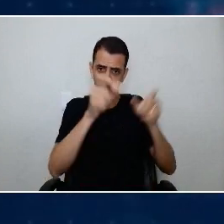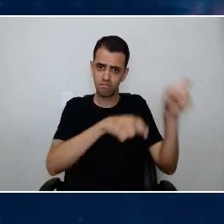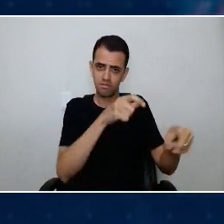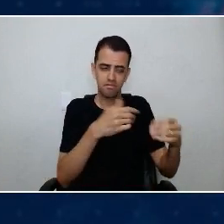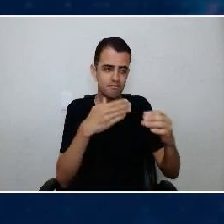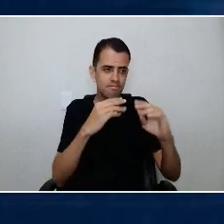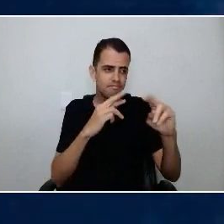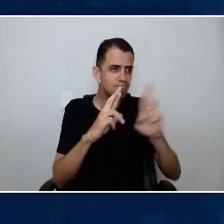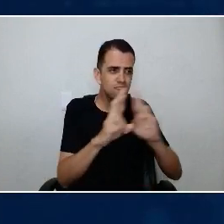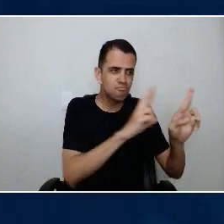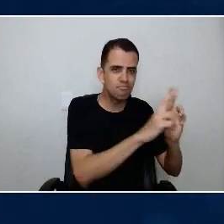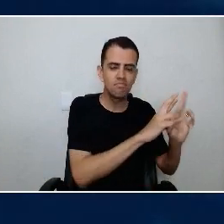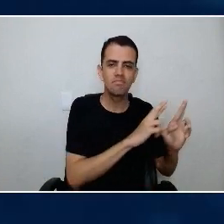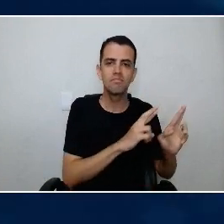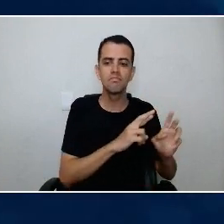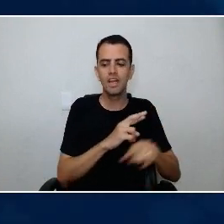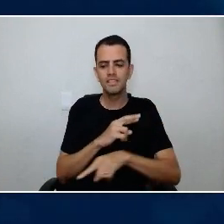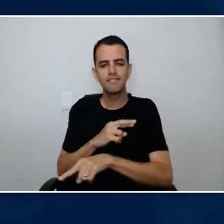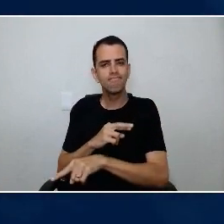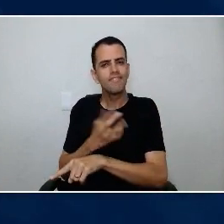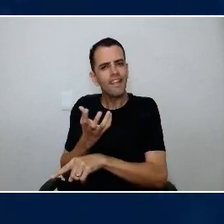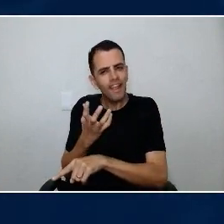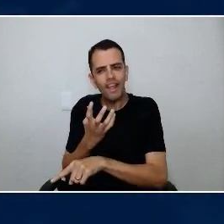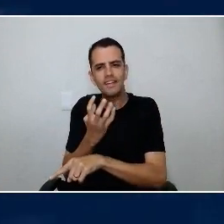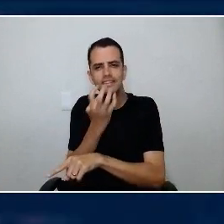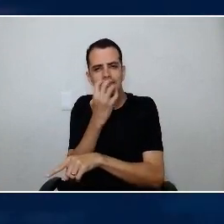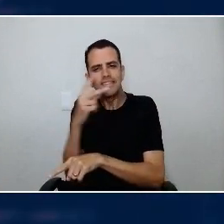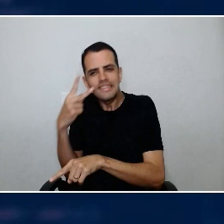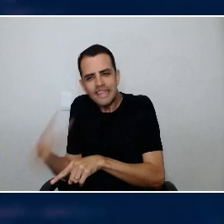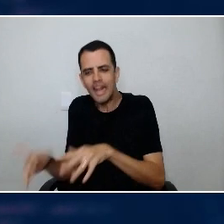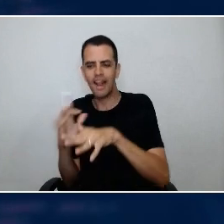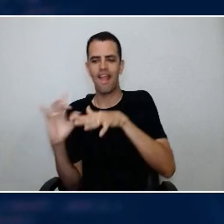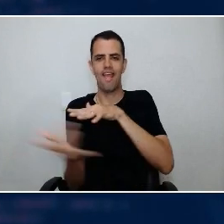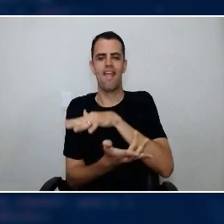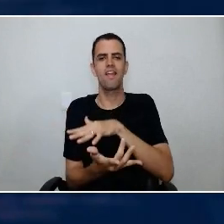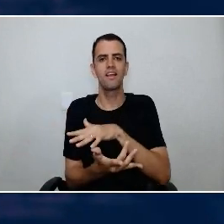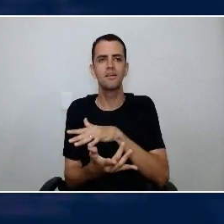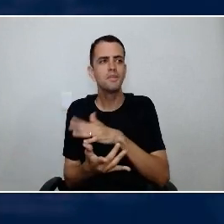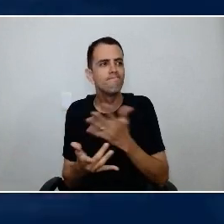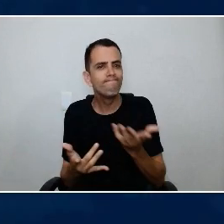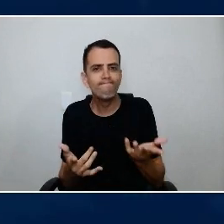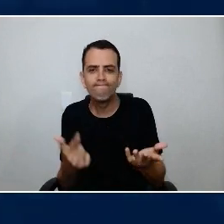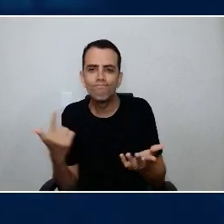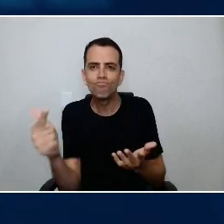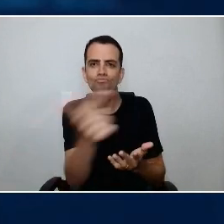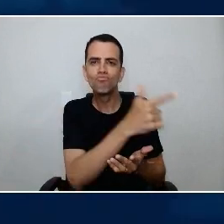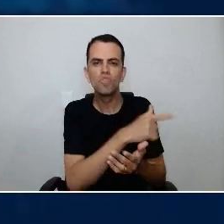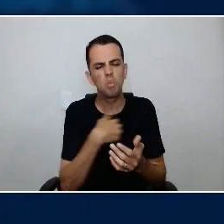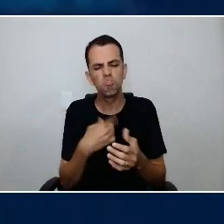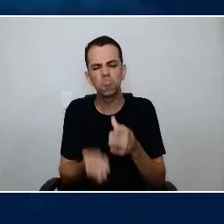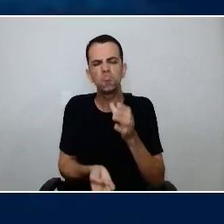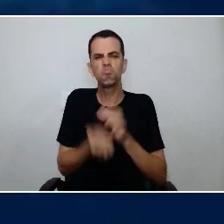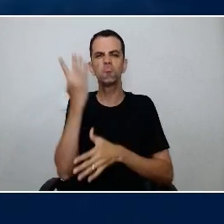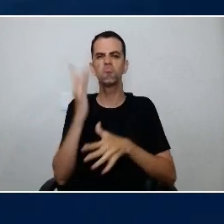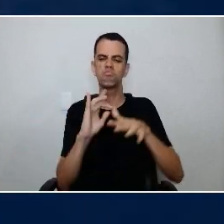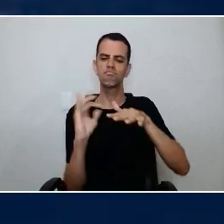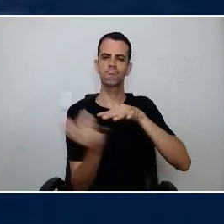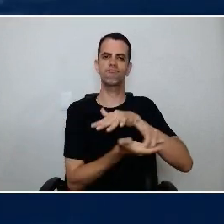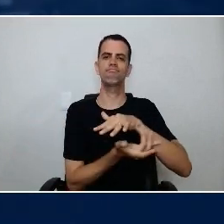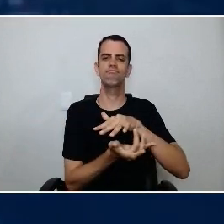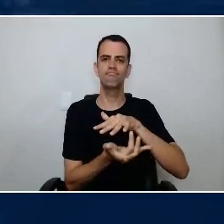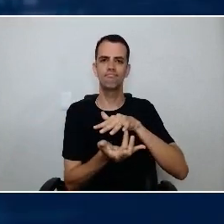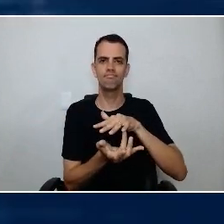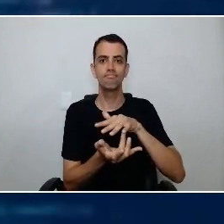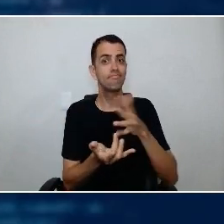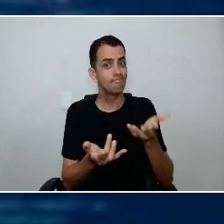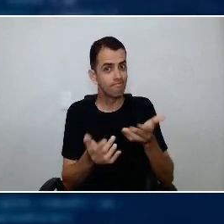meus Pets sís mais incluídos porém eu não achei e eu resolvi desenvolver e foi aí que começou o meu amor